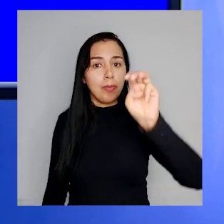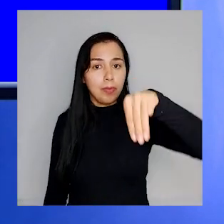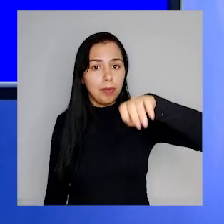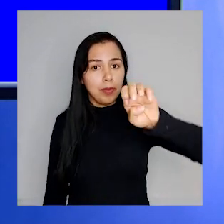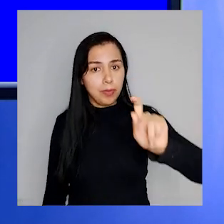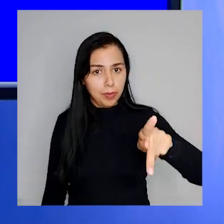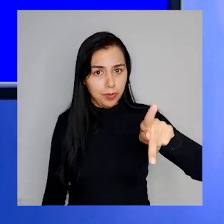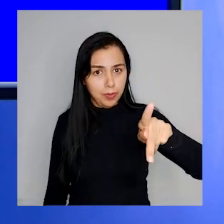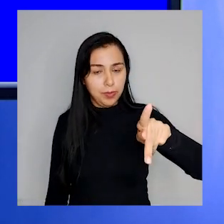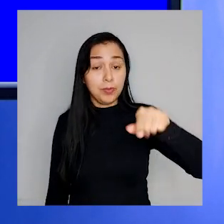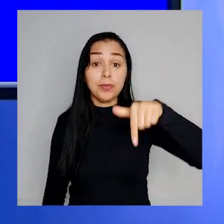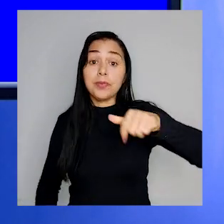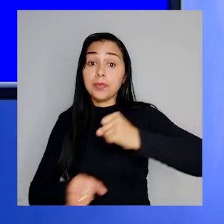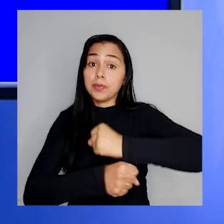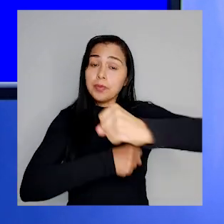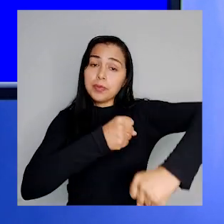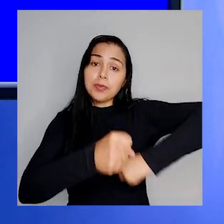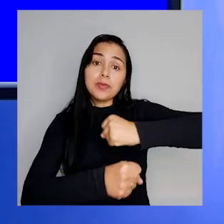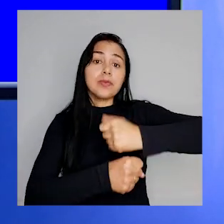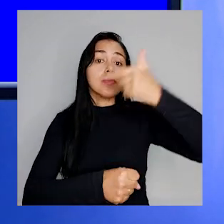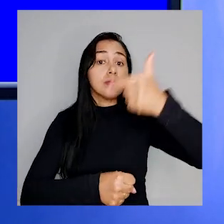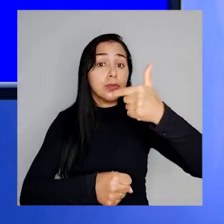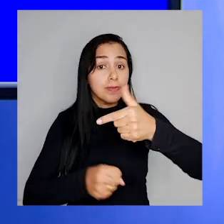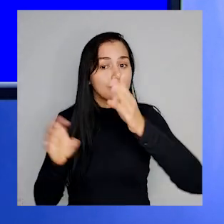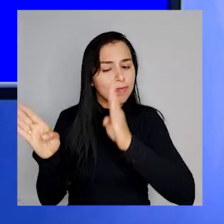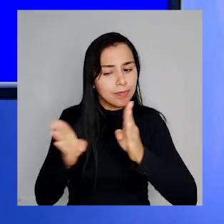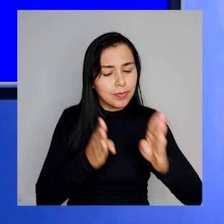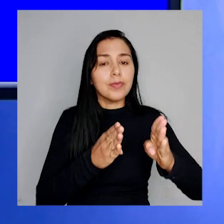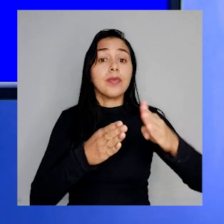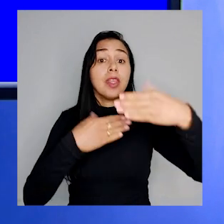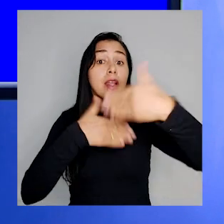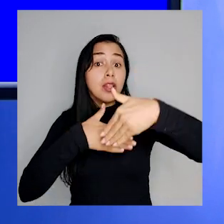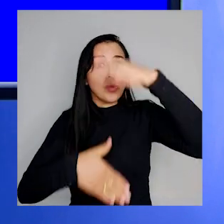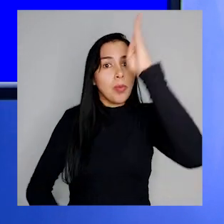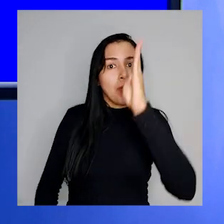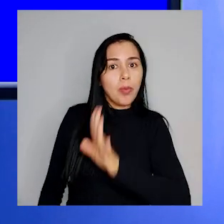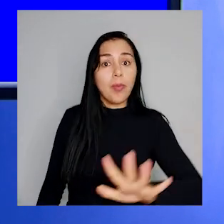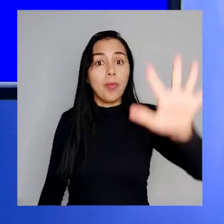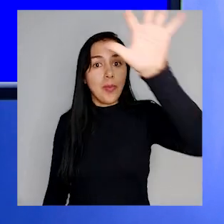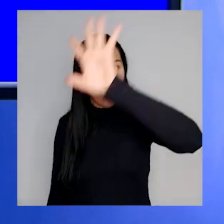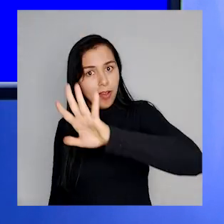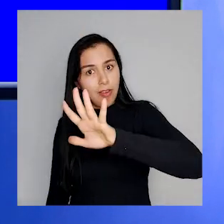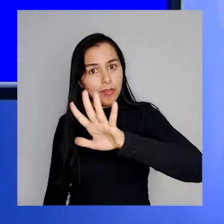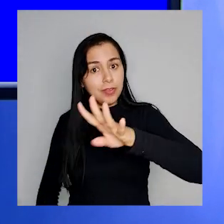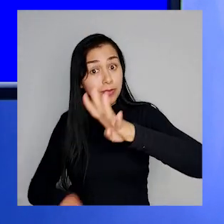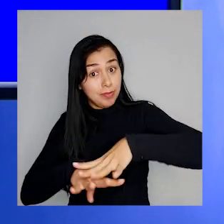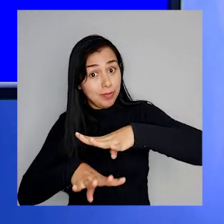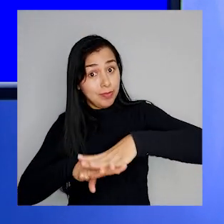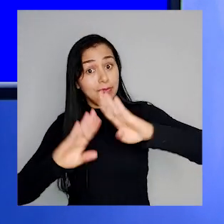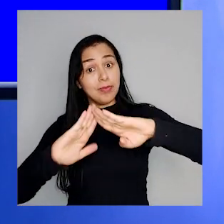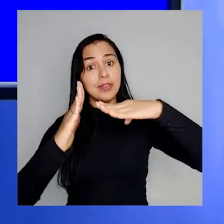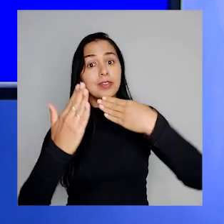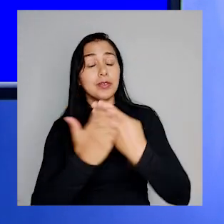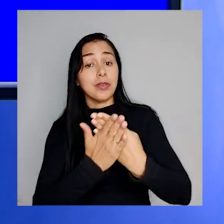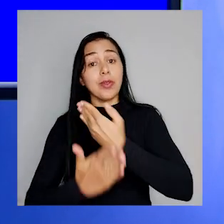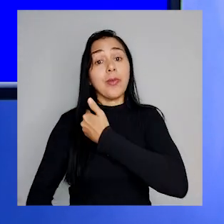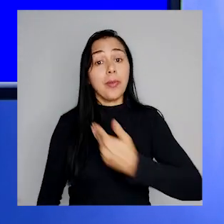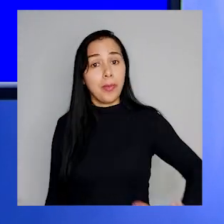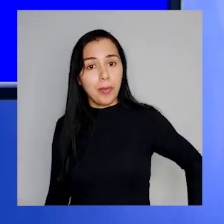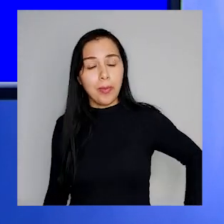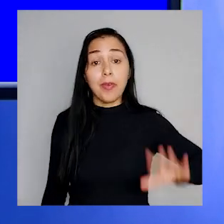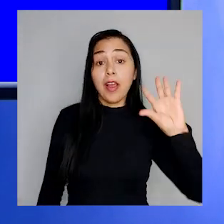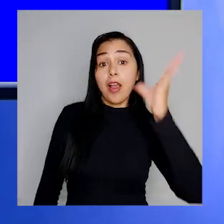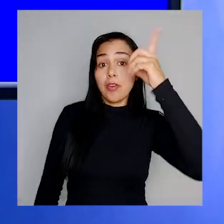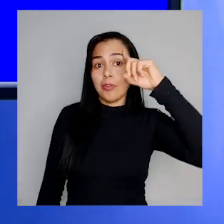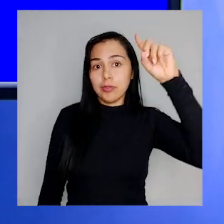da Olimpíada Brasileira de Matemática das Escolas Públicas vai acontecer dia 8 de outubro. E até lá, nós